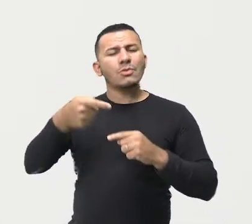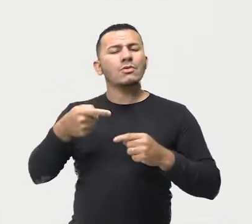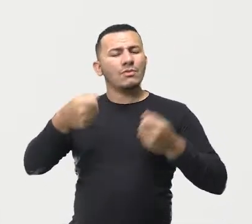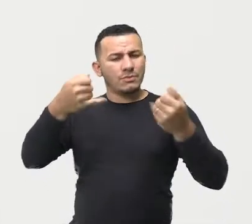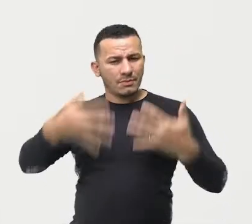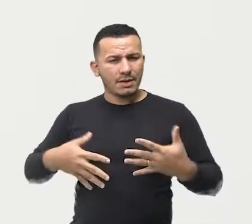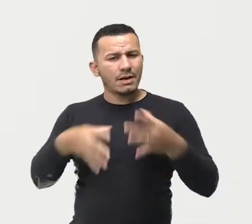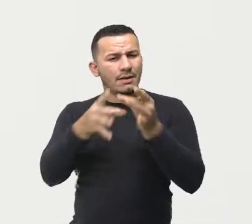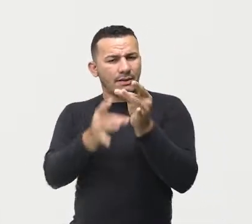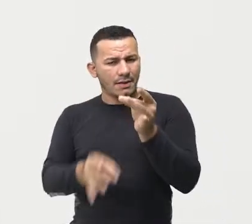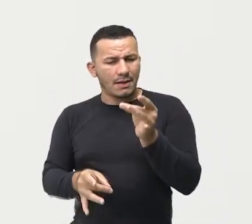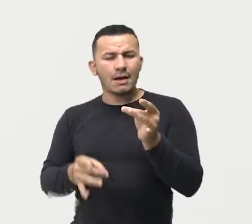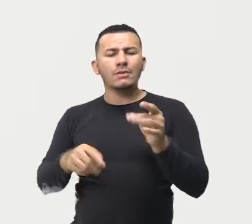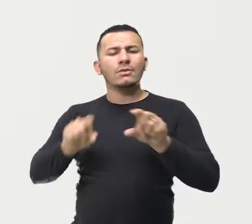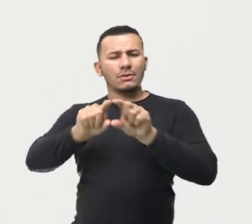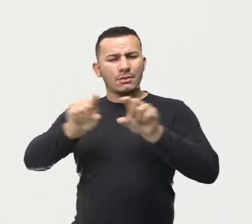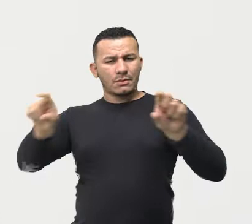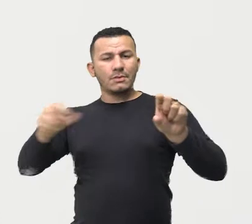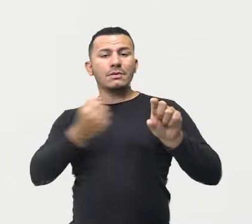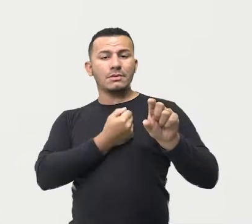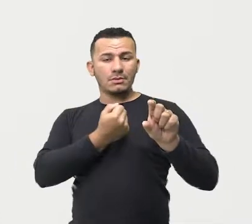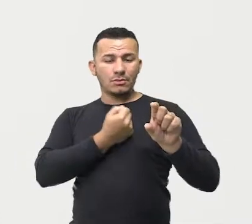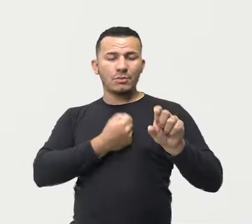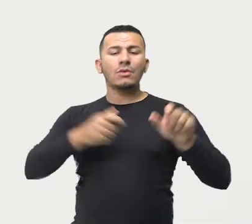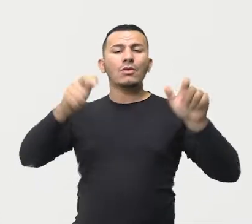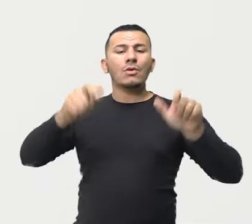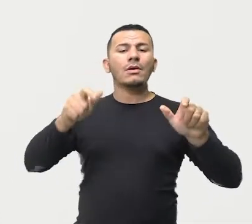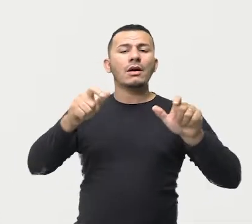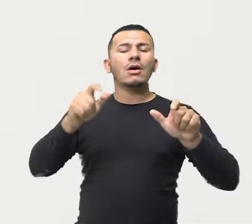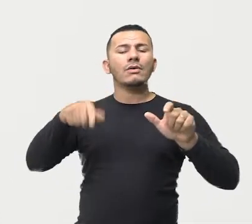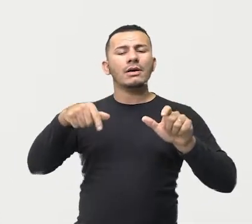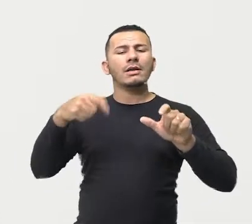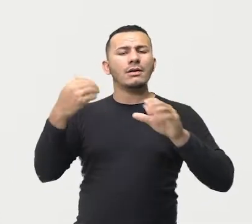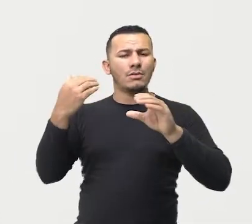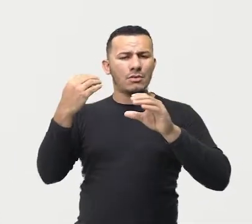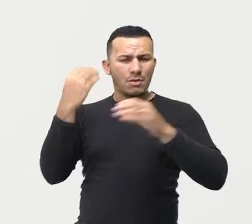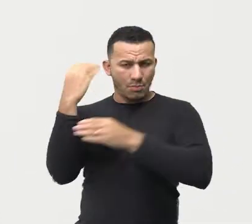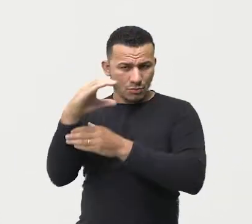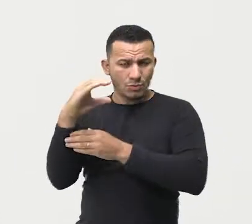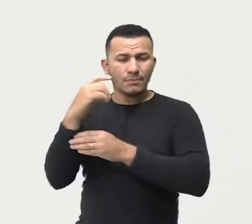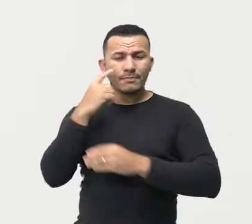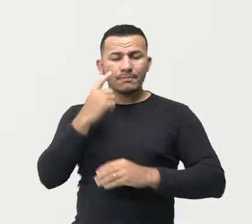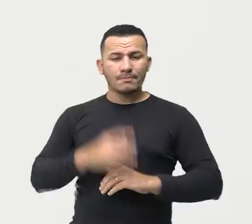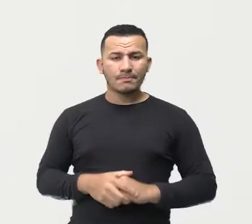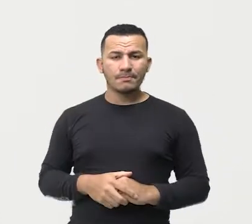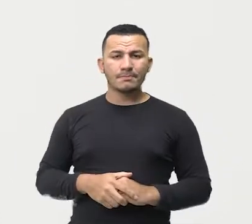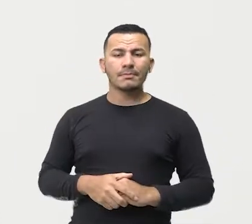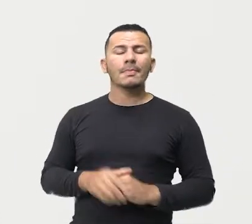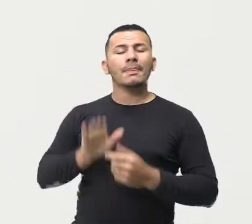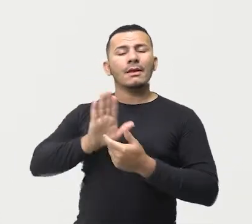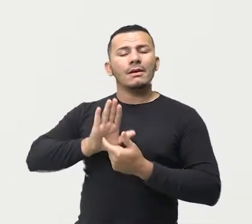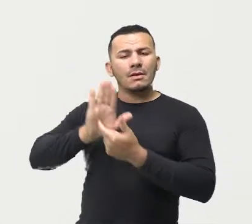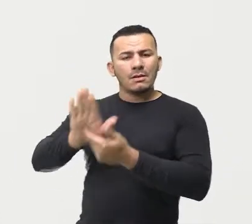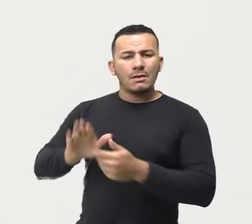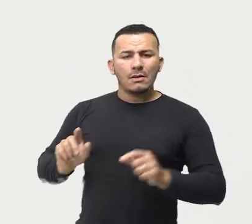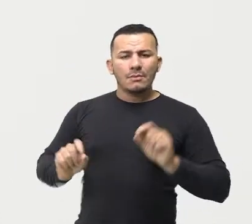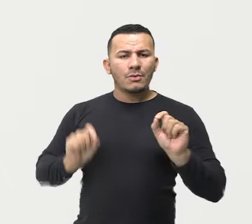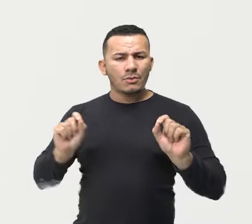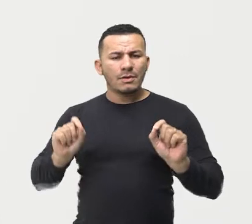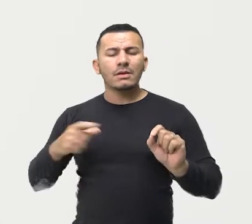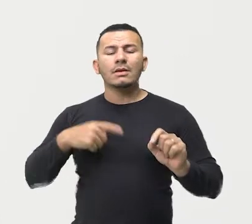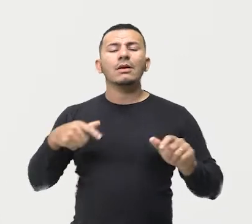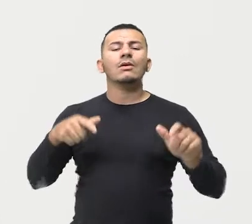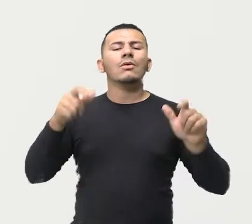observar essa carta no local em que ela foi publicada tá bom observa em que indica para gente